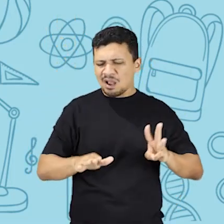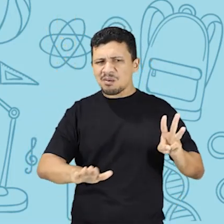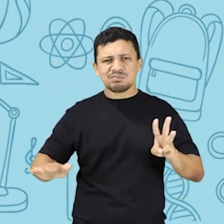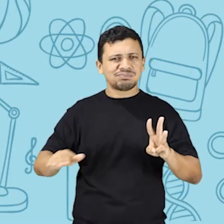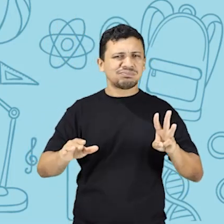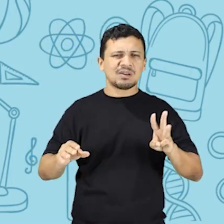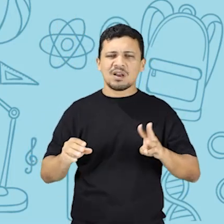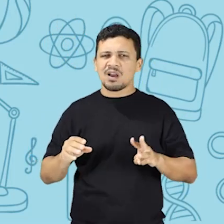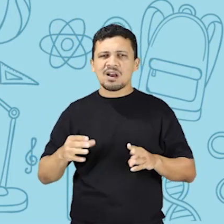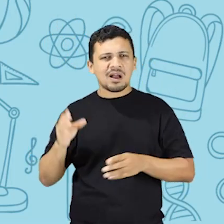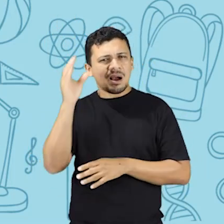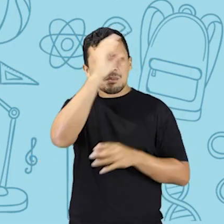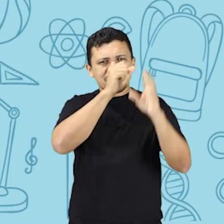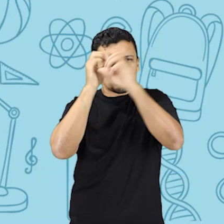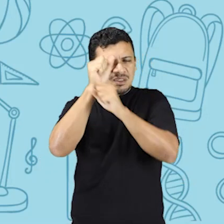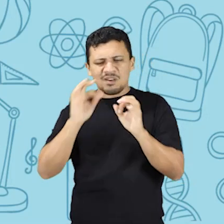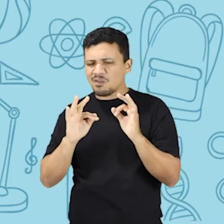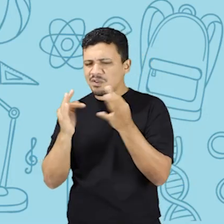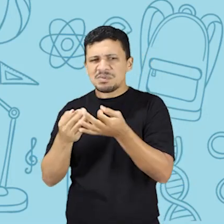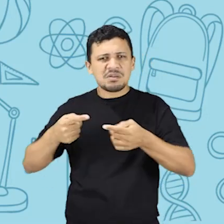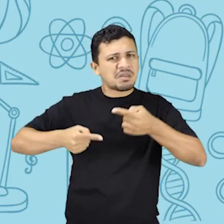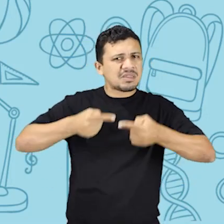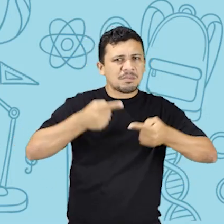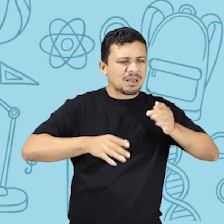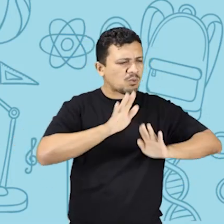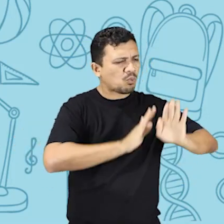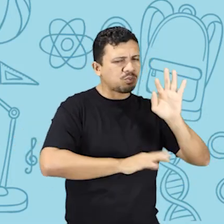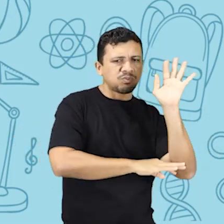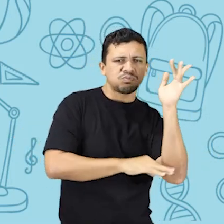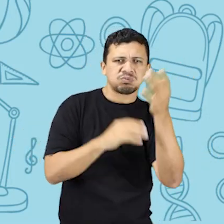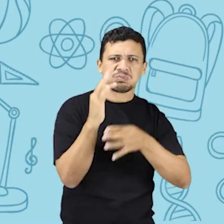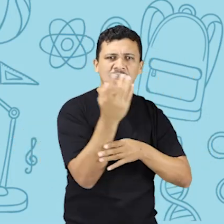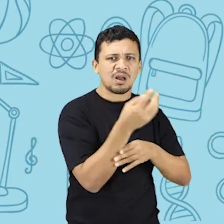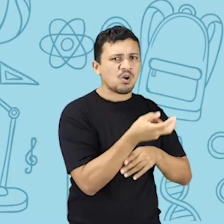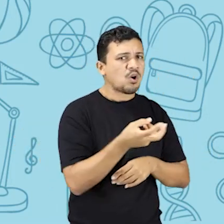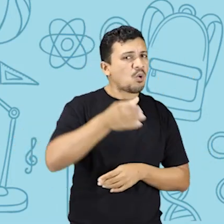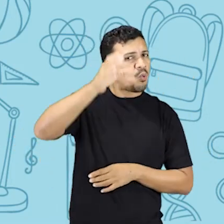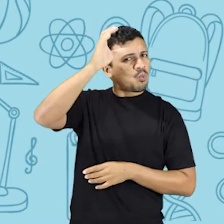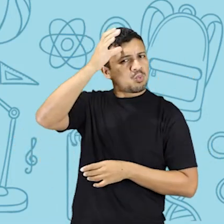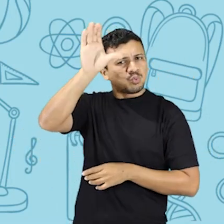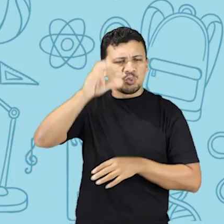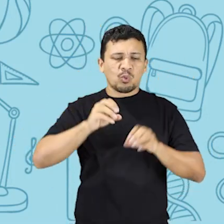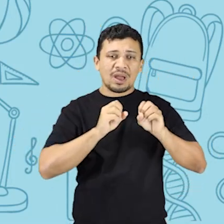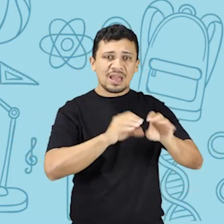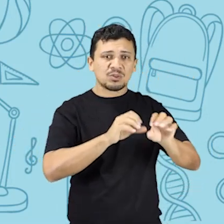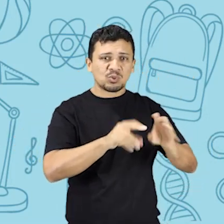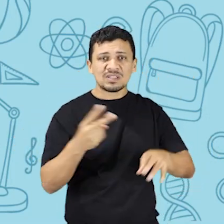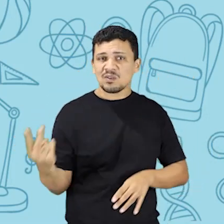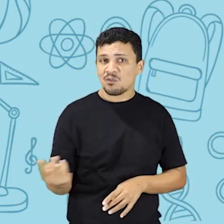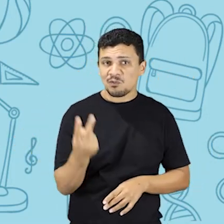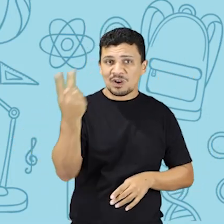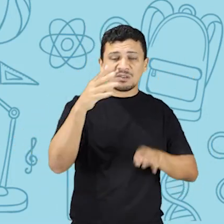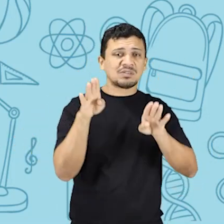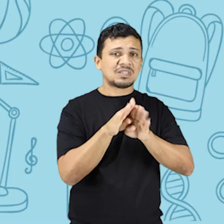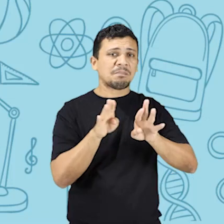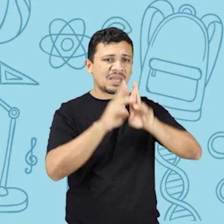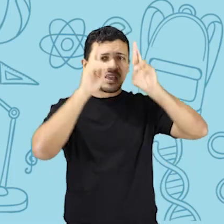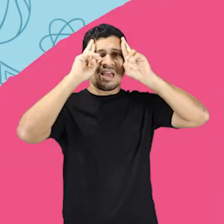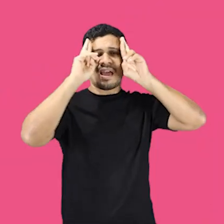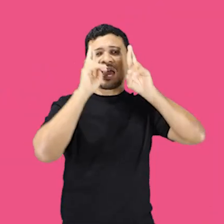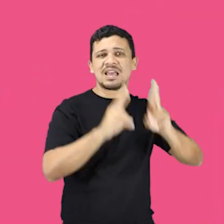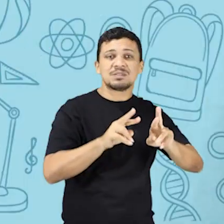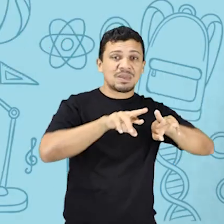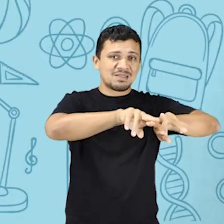famílias, trazendo debates sobre a preservação ambiental, cultura, educação, valores e respeito às